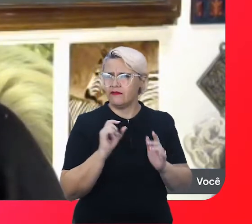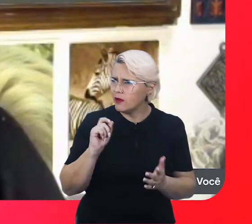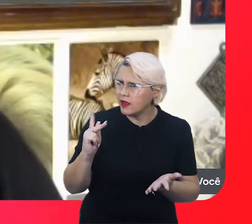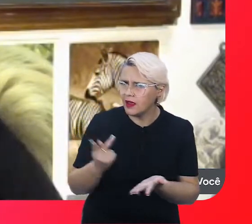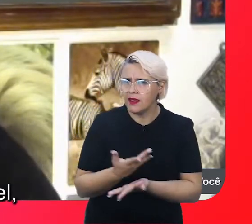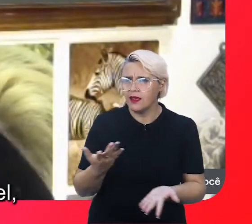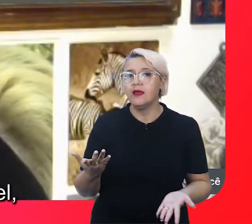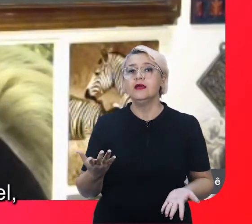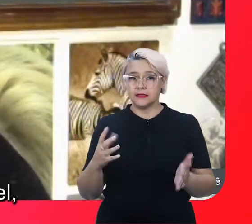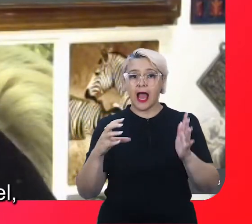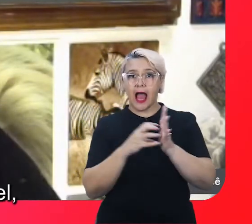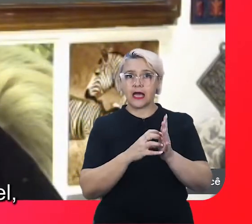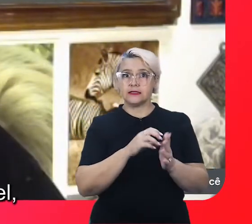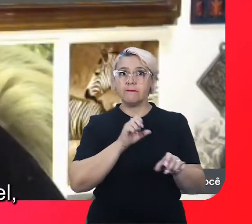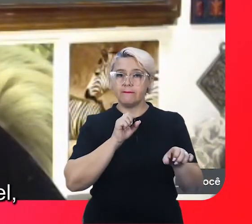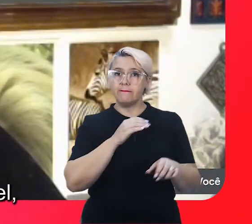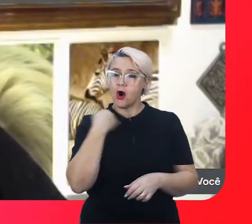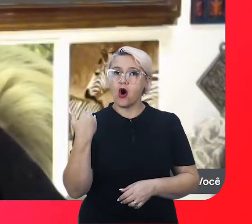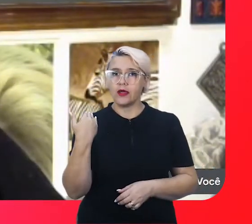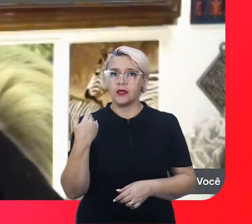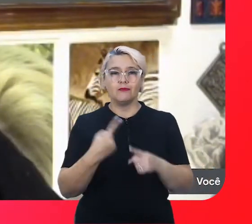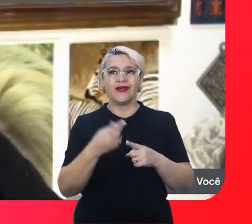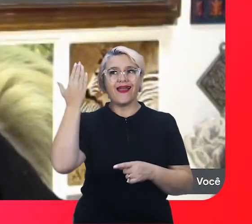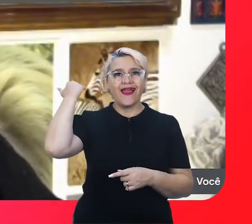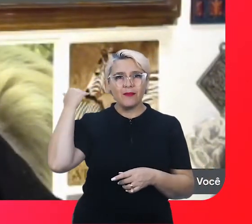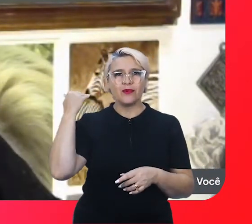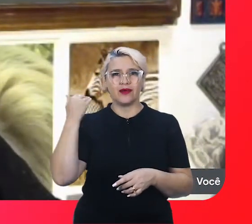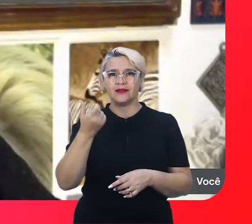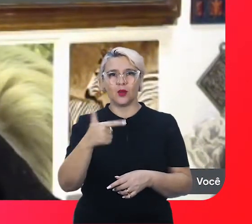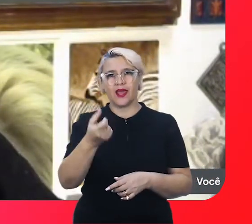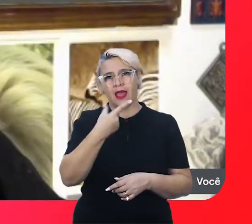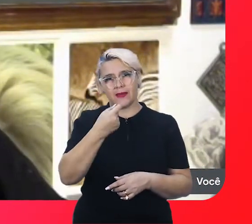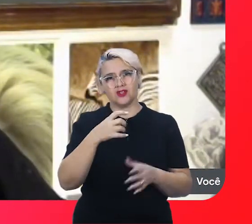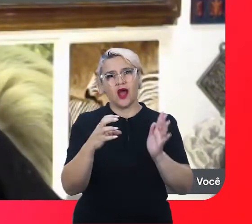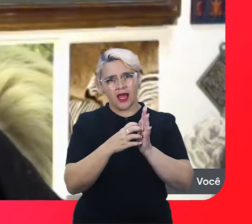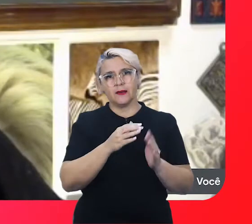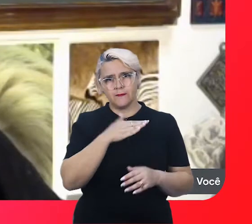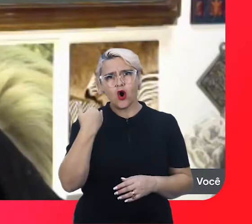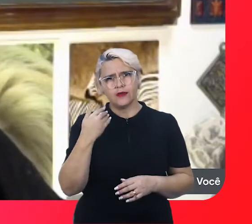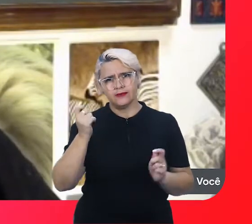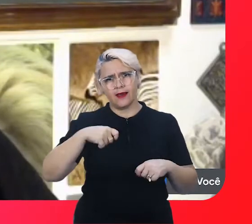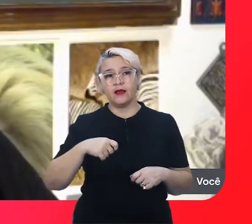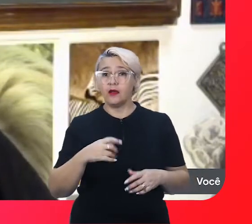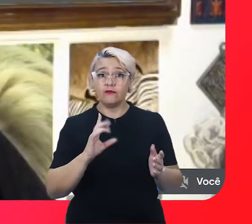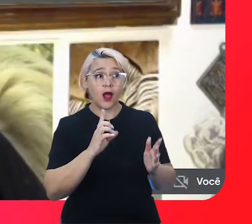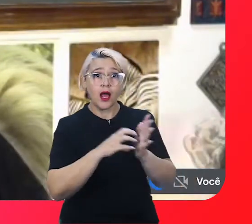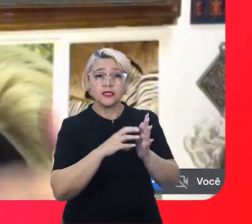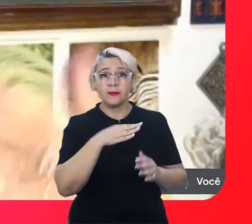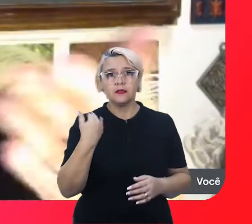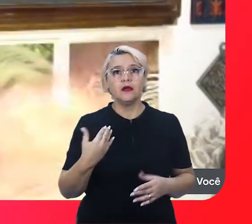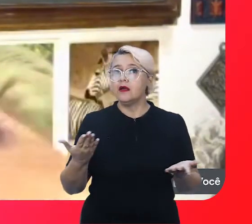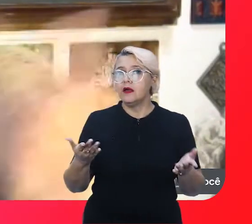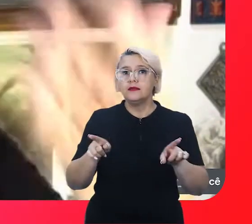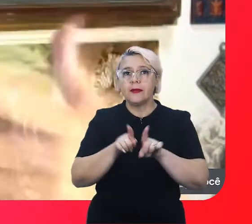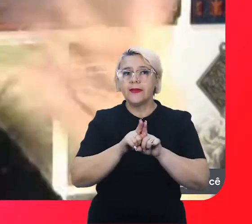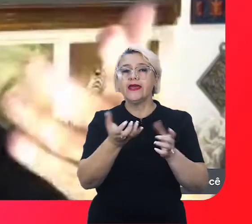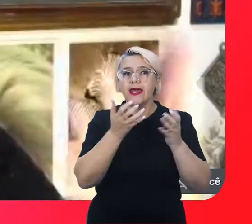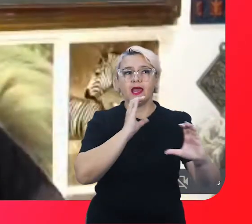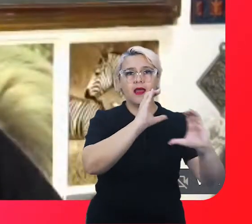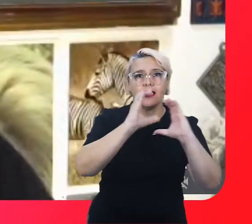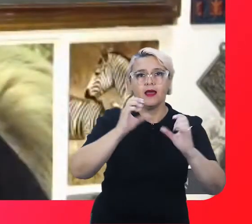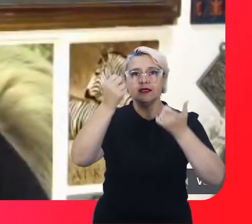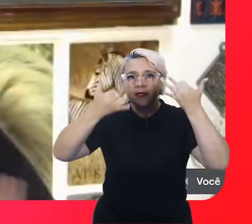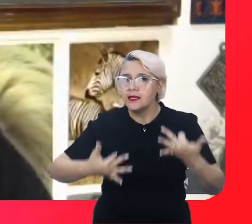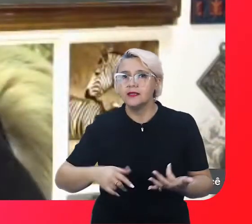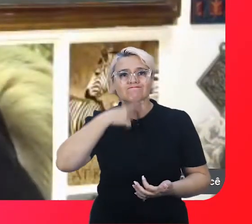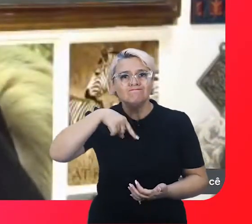AIDS mata. Naquele tempo não tinha um coquetel, a AIDS matava. Eu falei: a AIDS mata. Ele falou: e querer se comunicar e se explicar